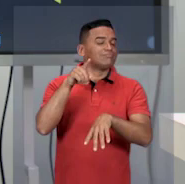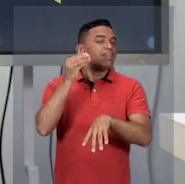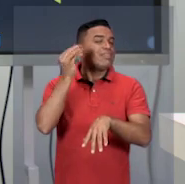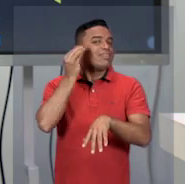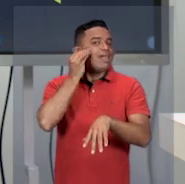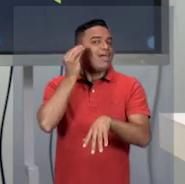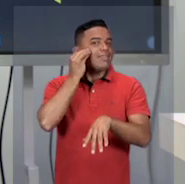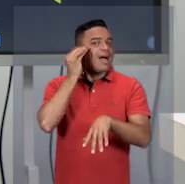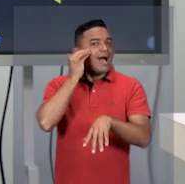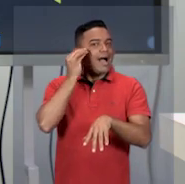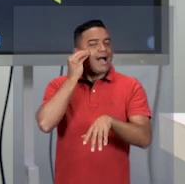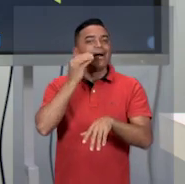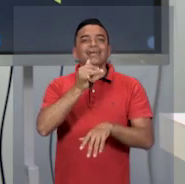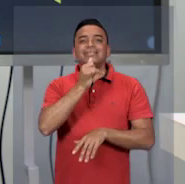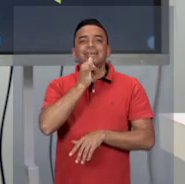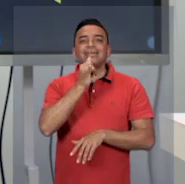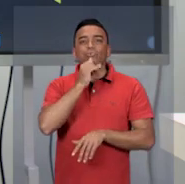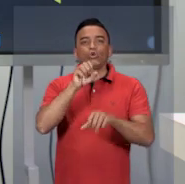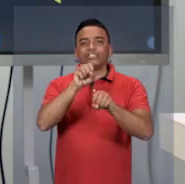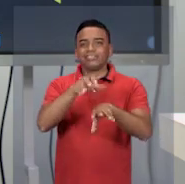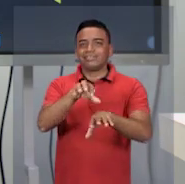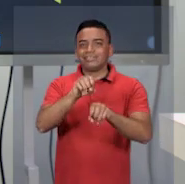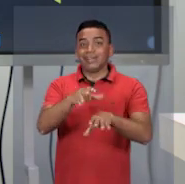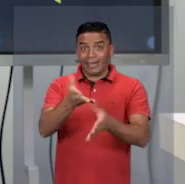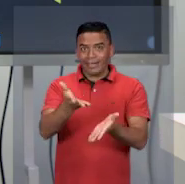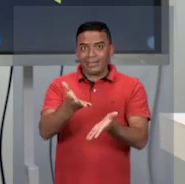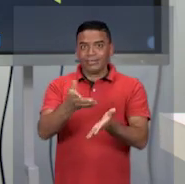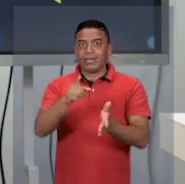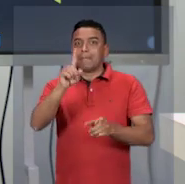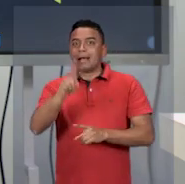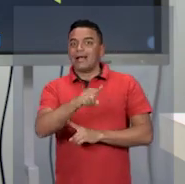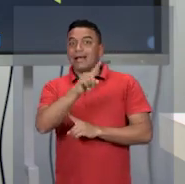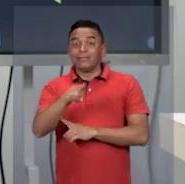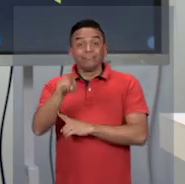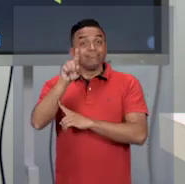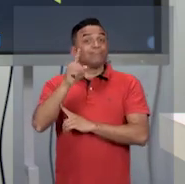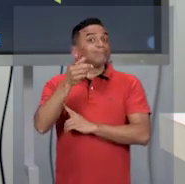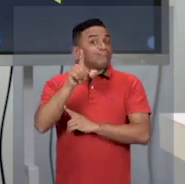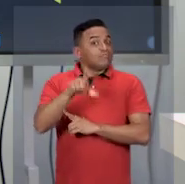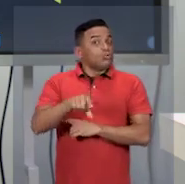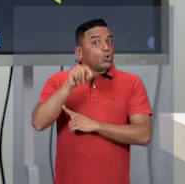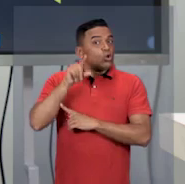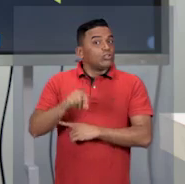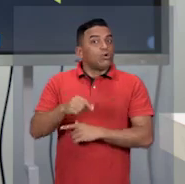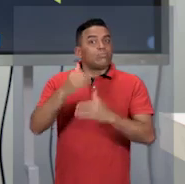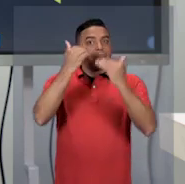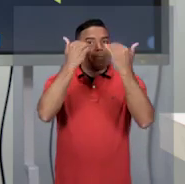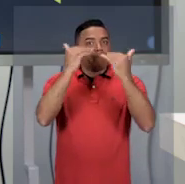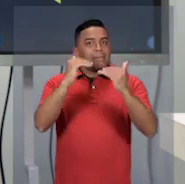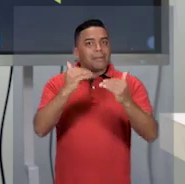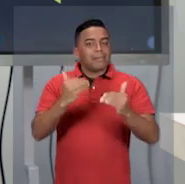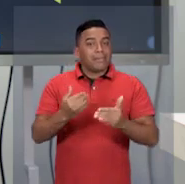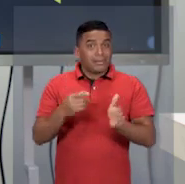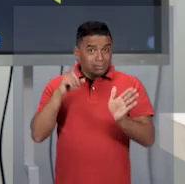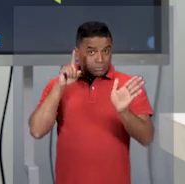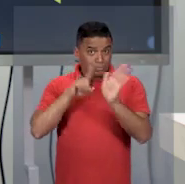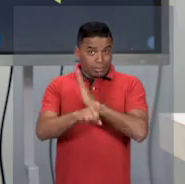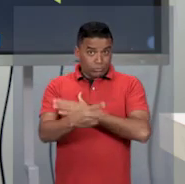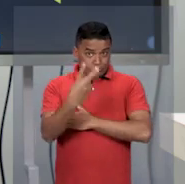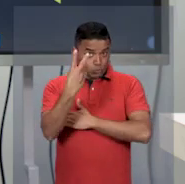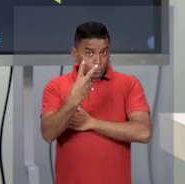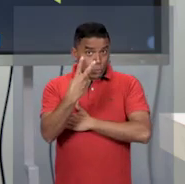com todos esses exemplos da aula que eu dei hoje. E marcar com todas essas duas perguntas que eu